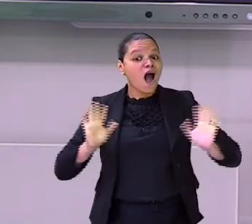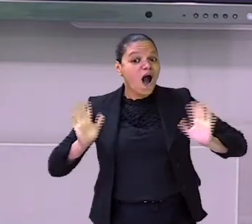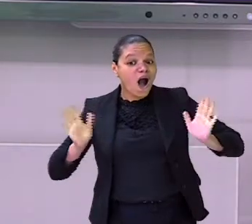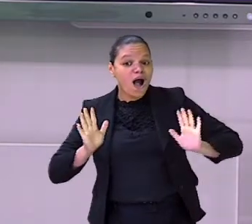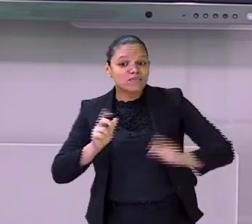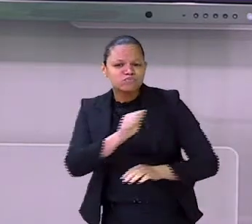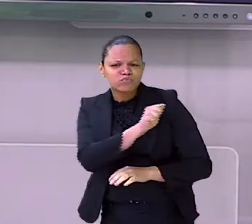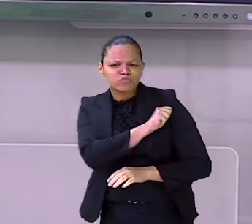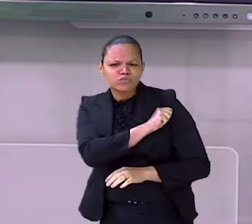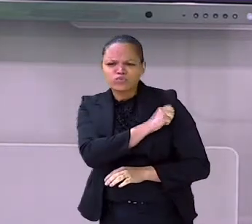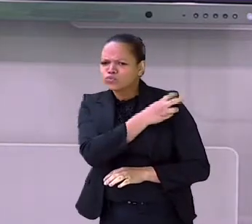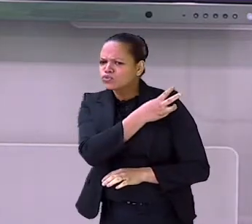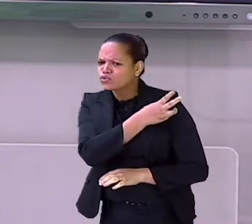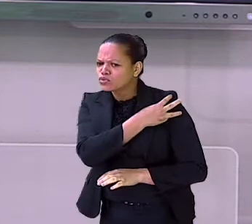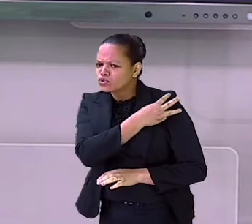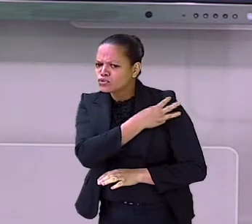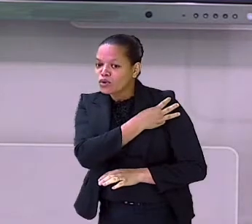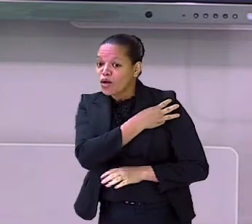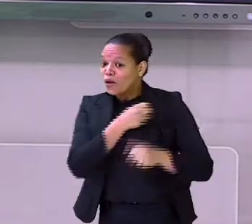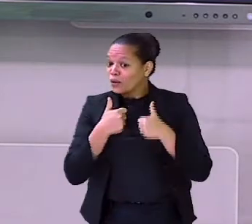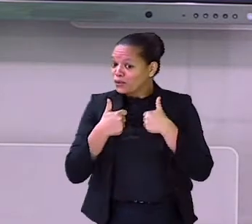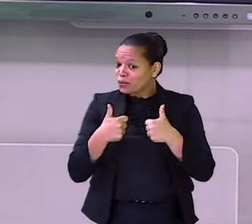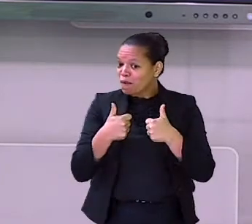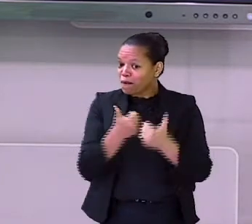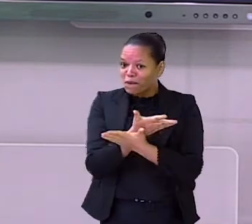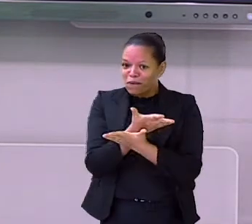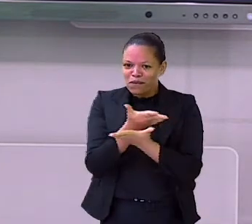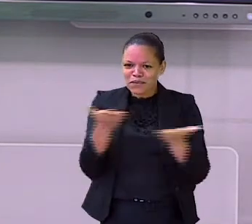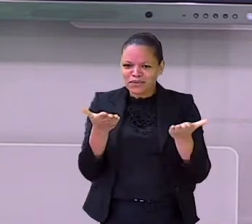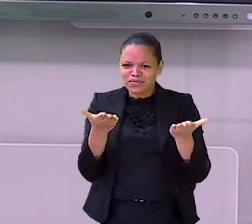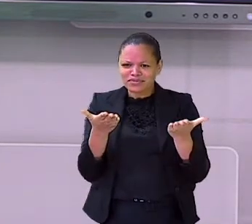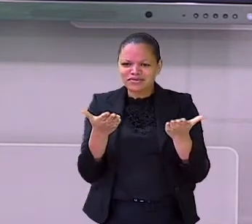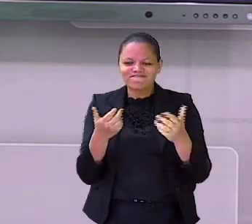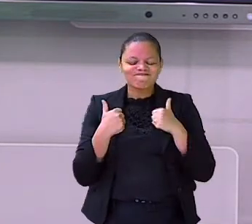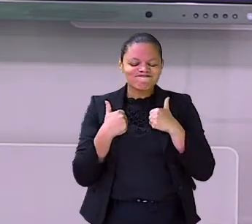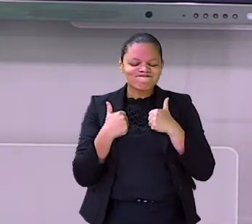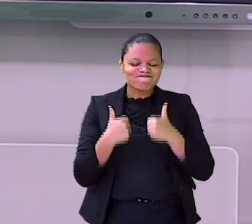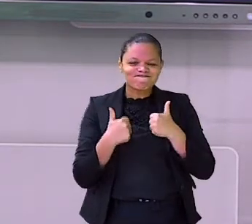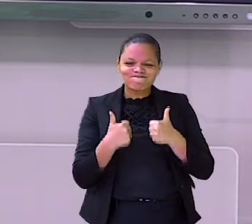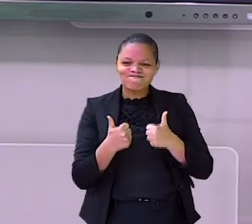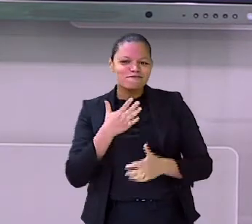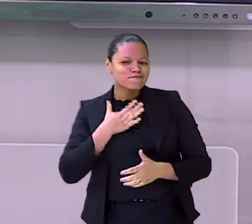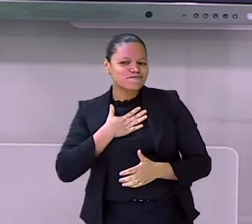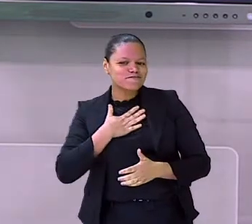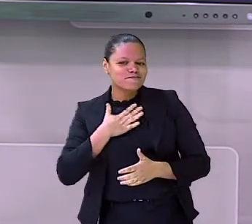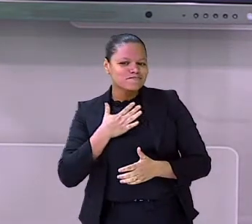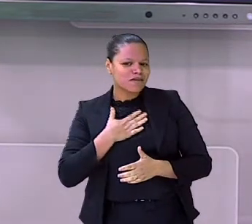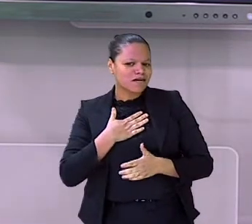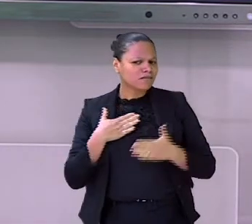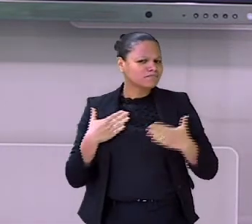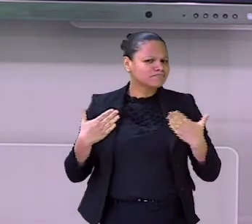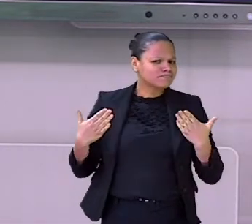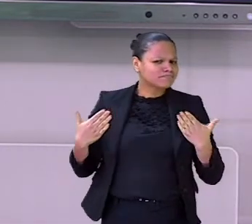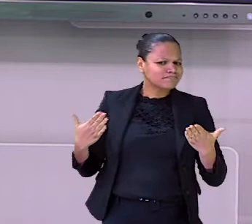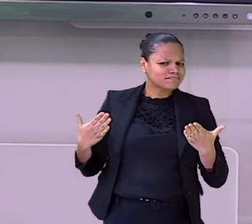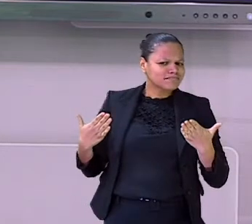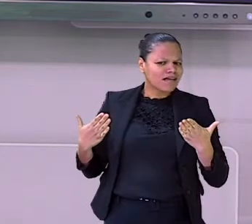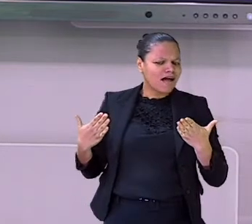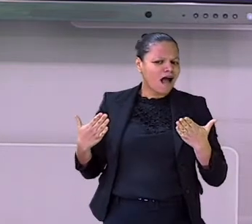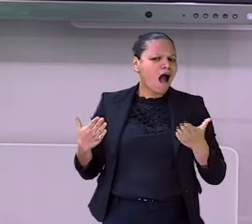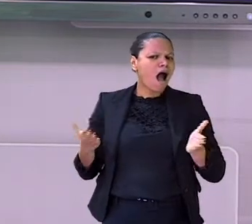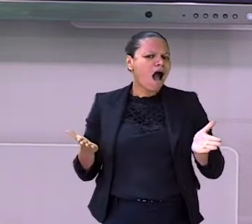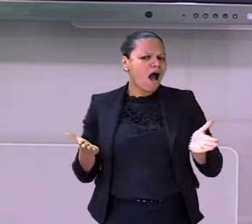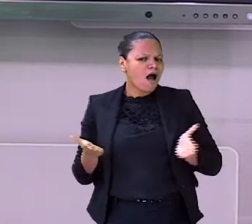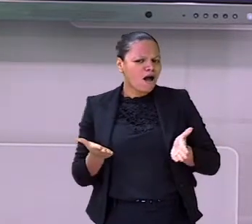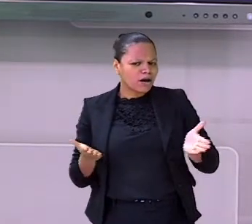Olá, estudantes do terceiro ano! Tudo bem com vocês? Comigo está tudo ótimo. Então, estão preparados